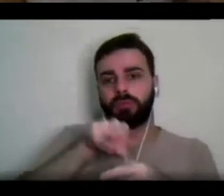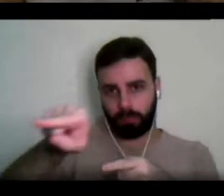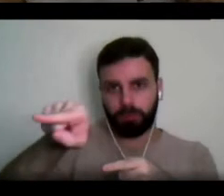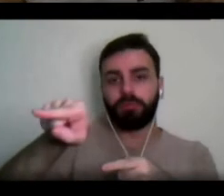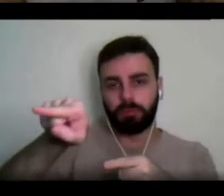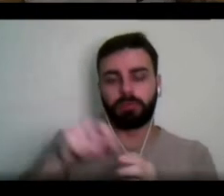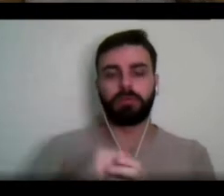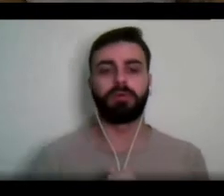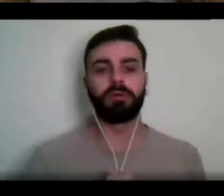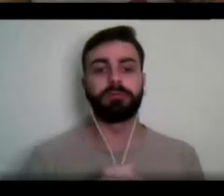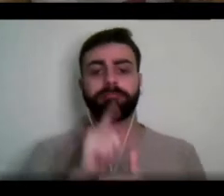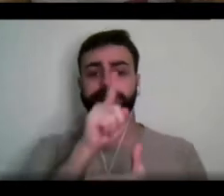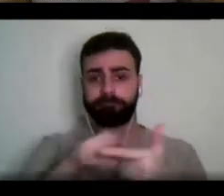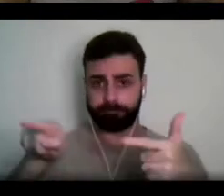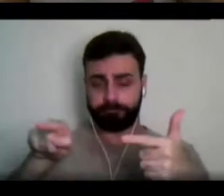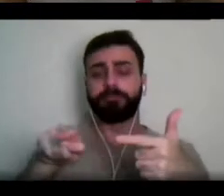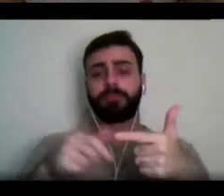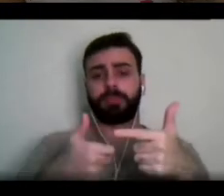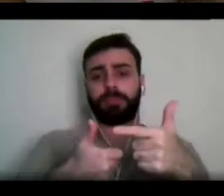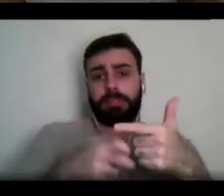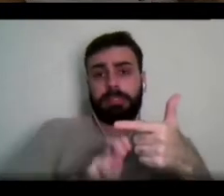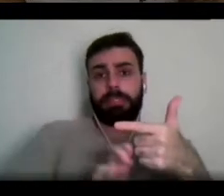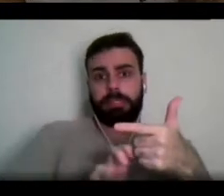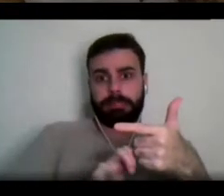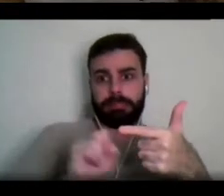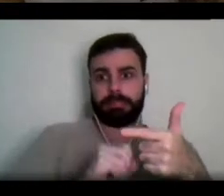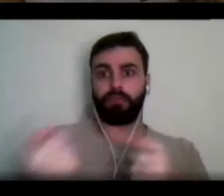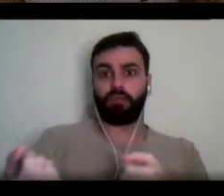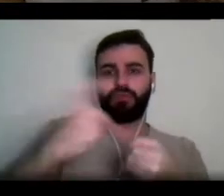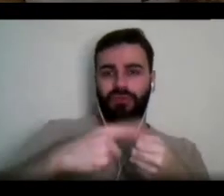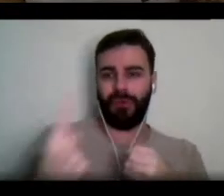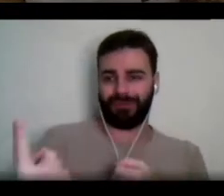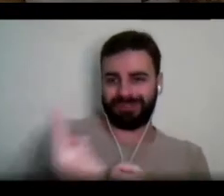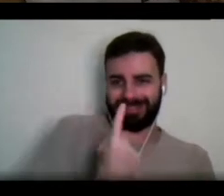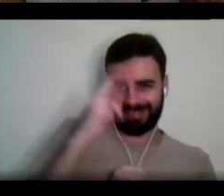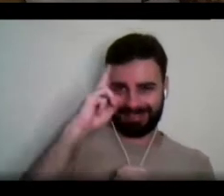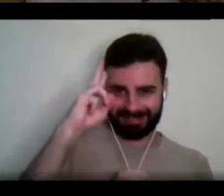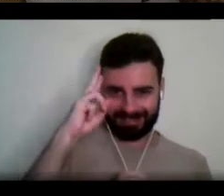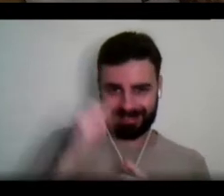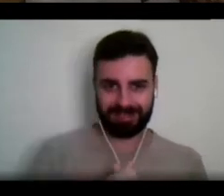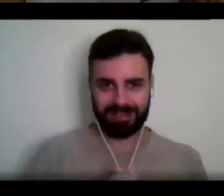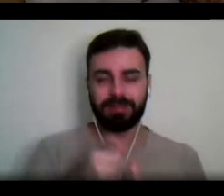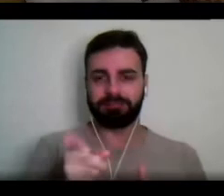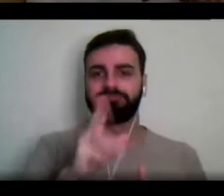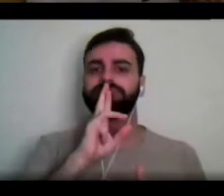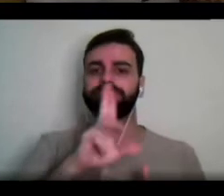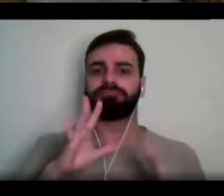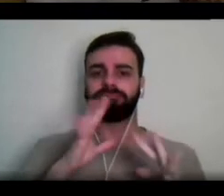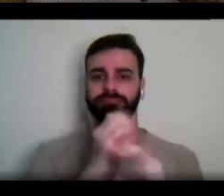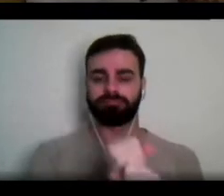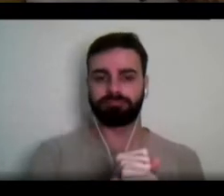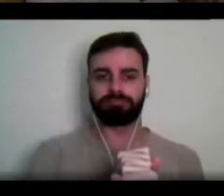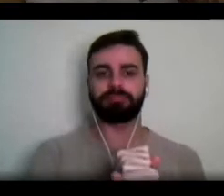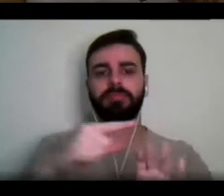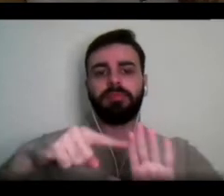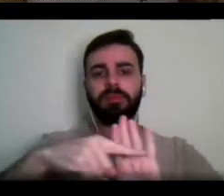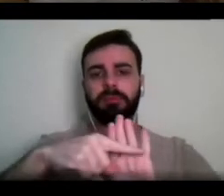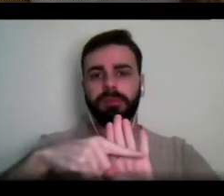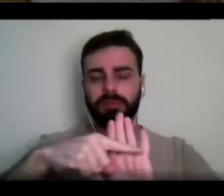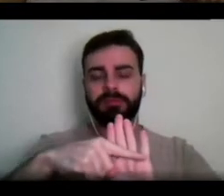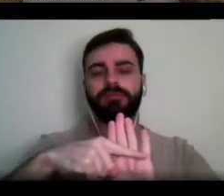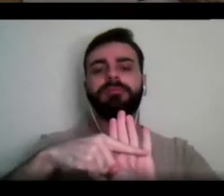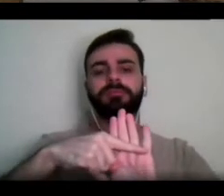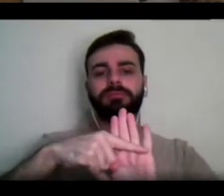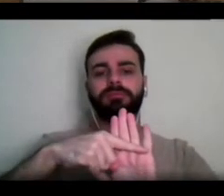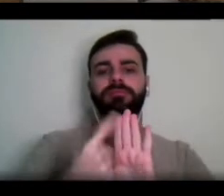de coordenadas aqui que eu escolhi, certo? Dividido pelo tempo que é 15 segundos, que foi o tempo que ela gastou para